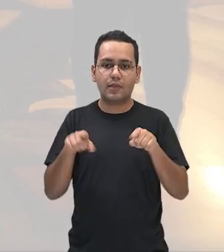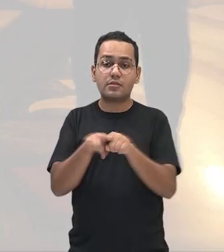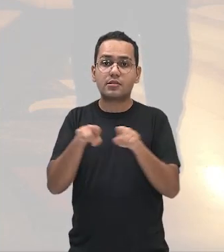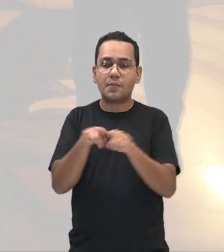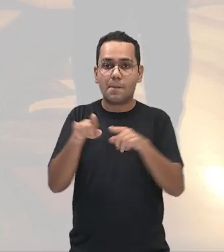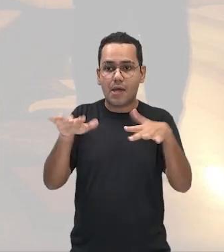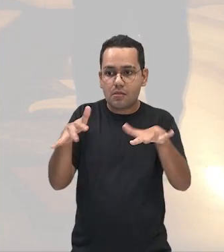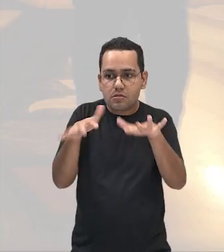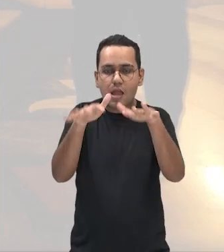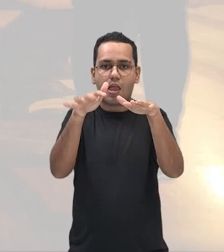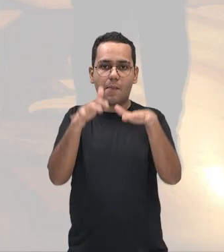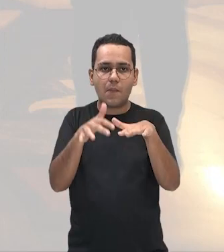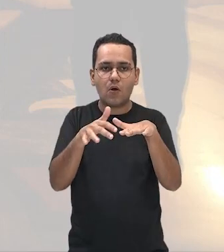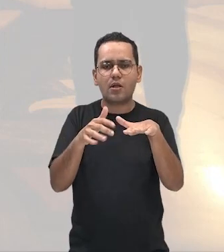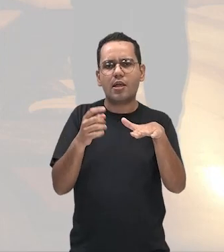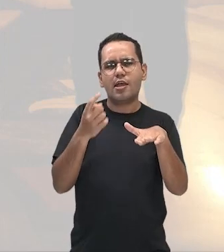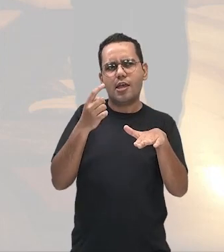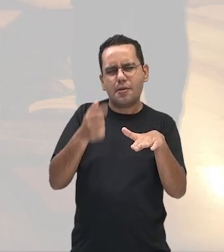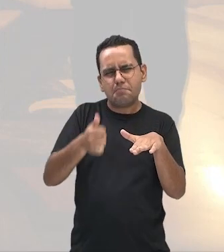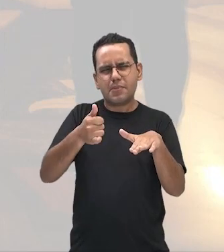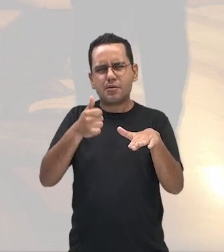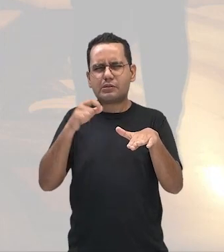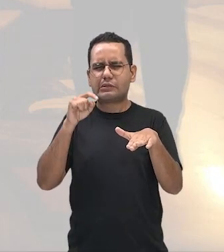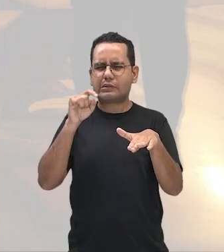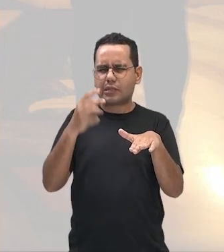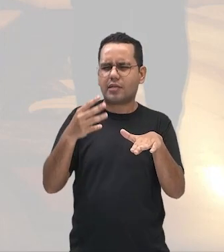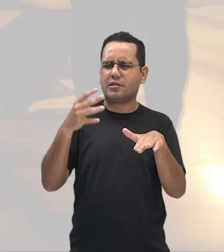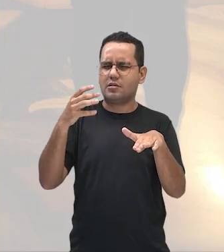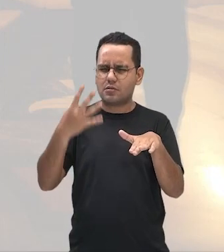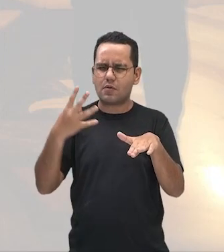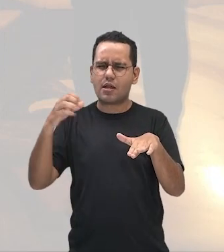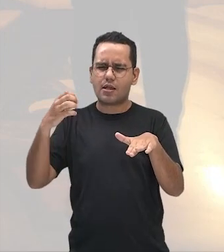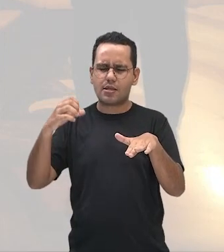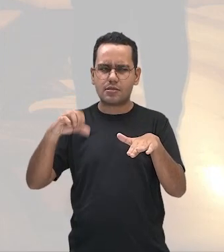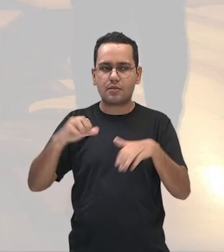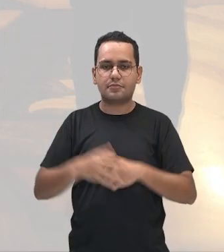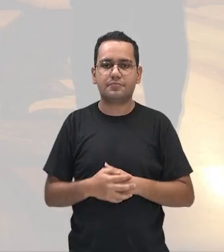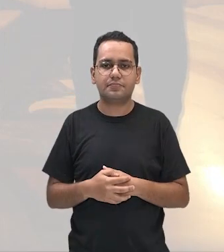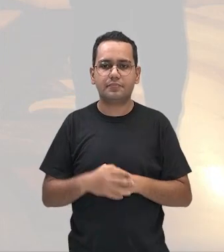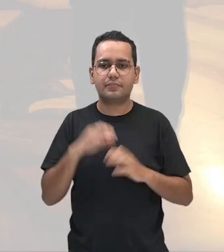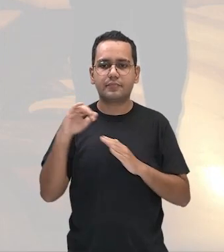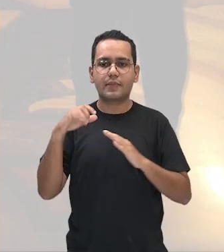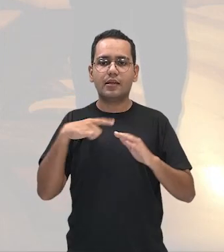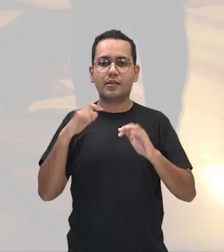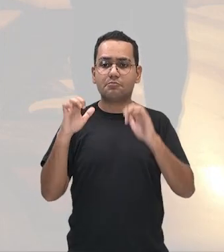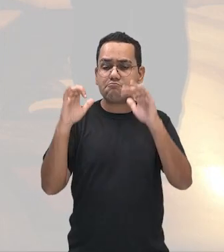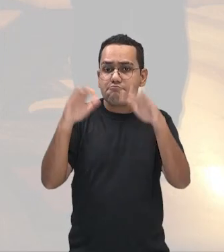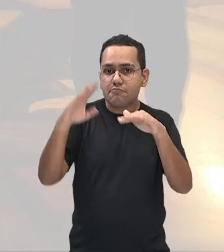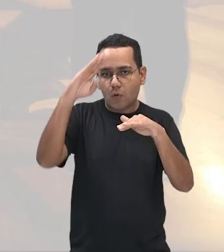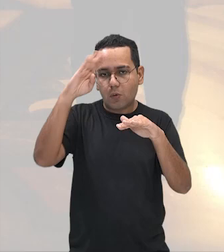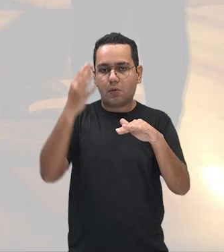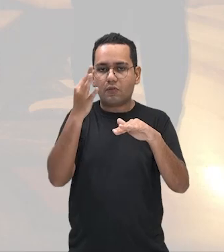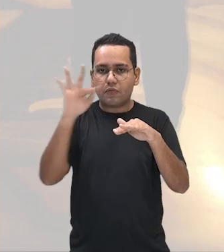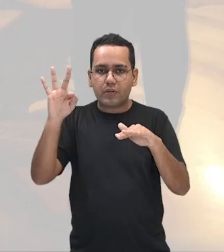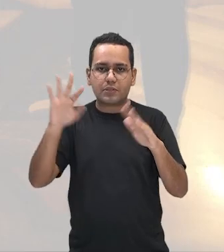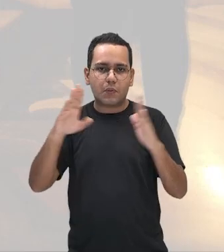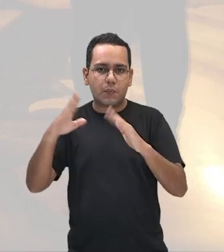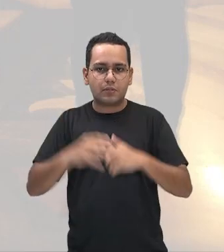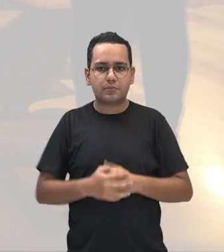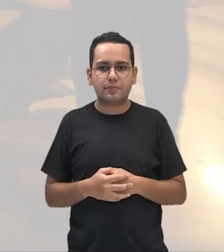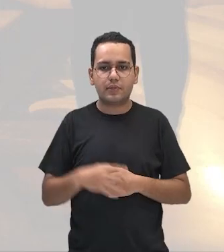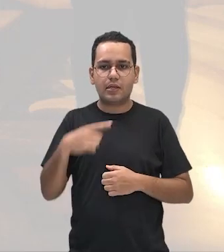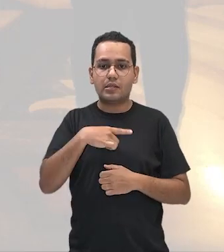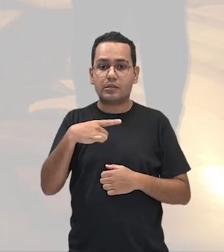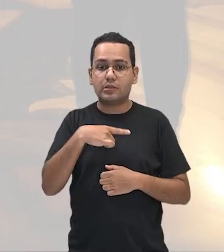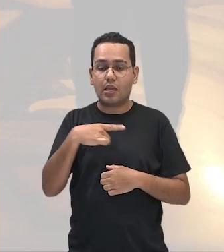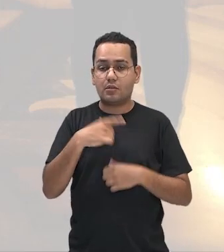em 1349. E pilhada por tropas francesas em 1779. Arrasada pelas bombas da Segunda